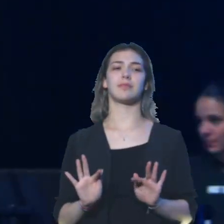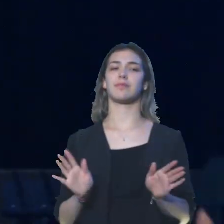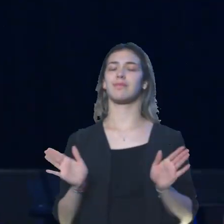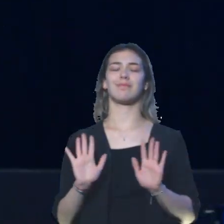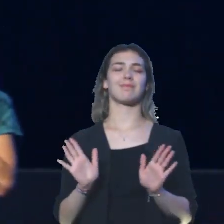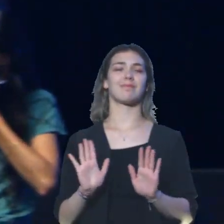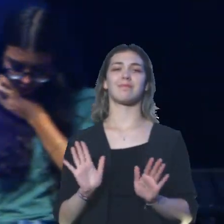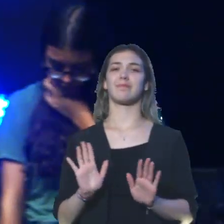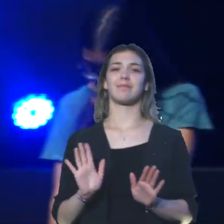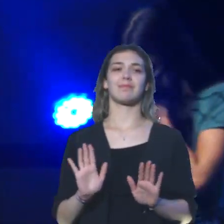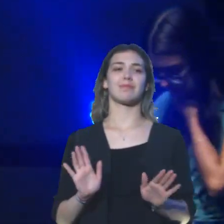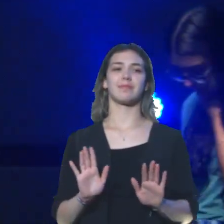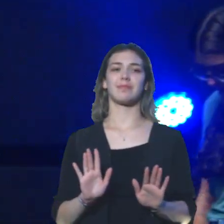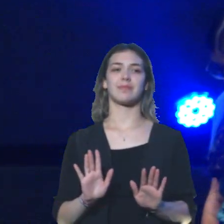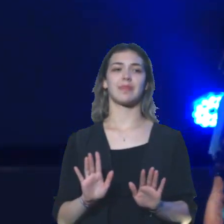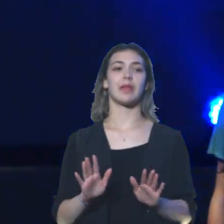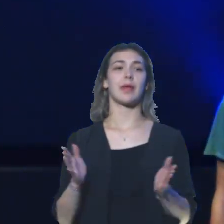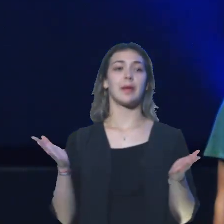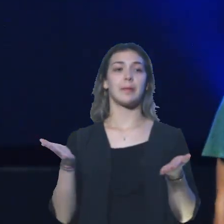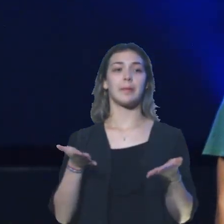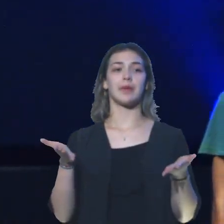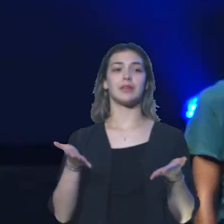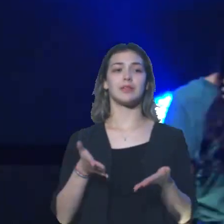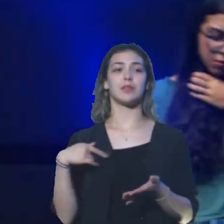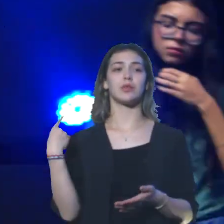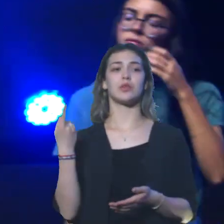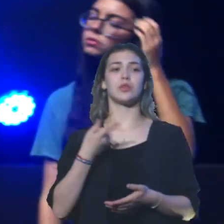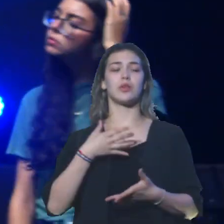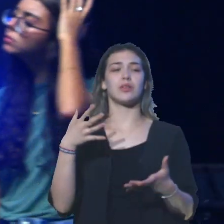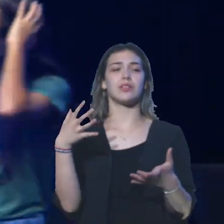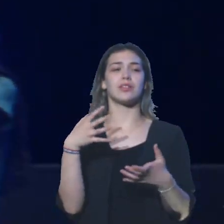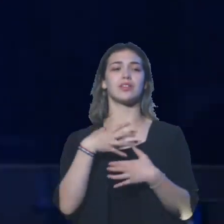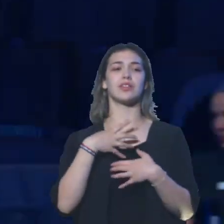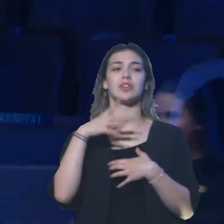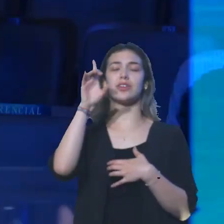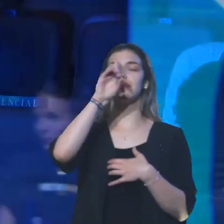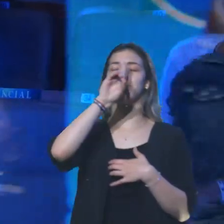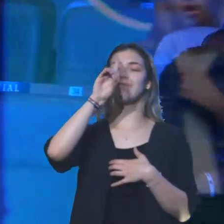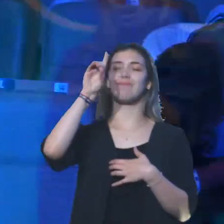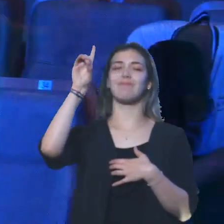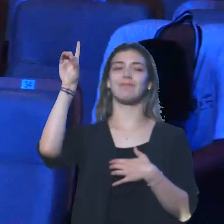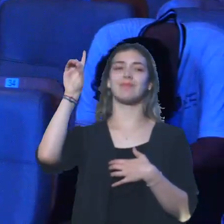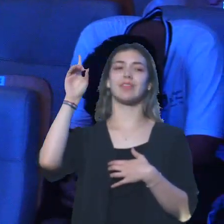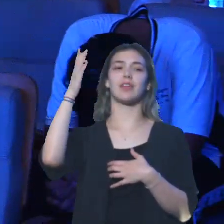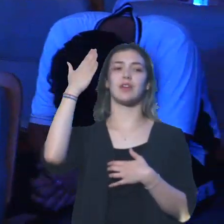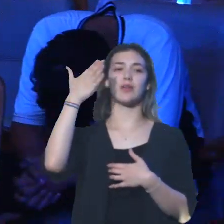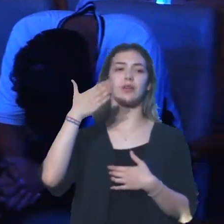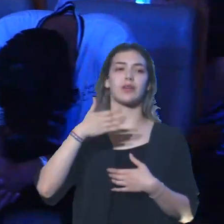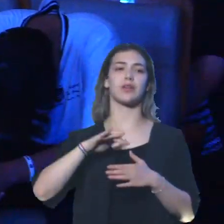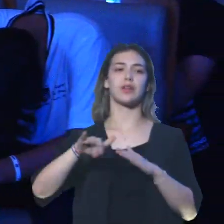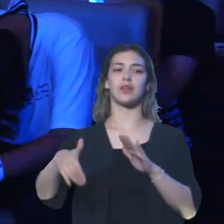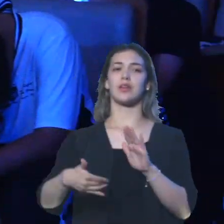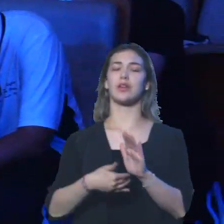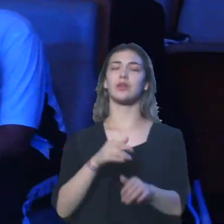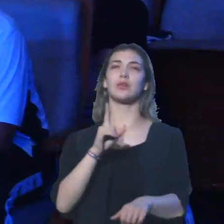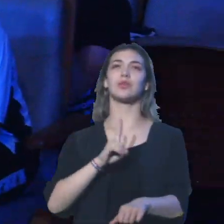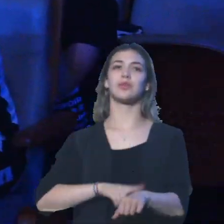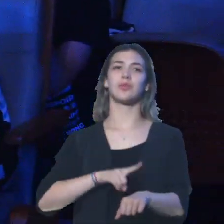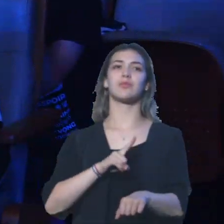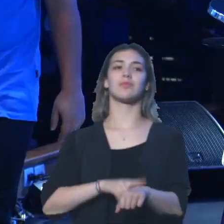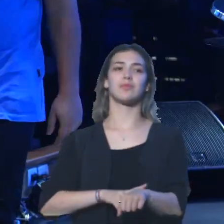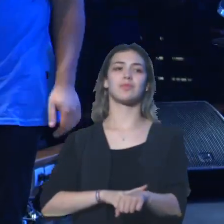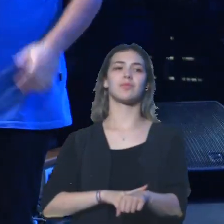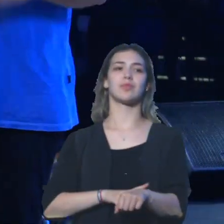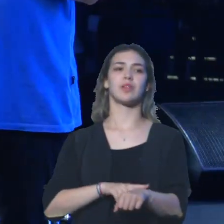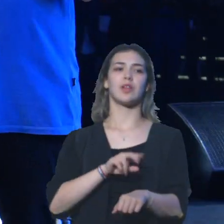mas que a gente possa sentir o Senhor em todos os momentos, Deus. E que na autoridade do nome de Jesus,